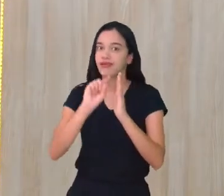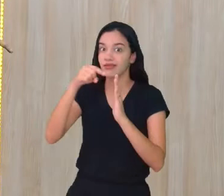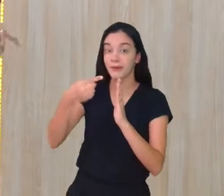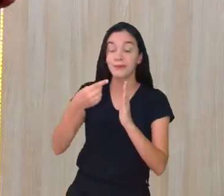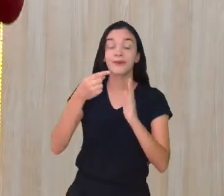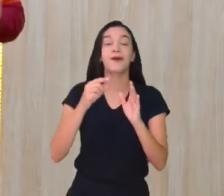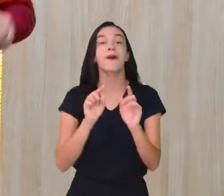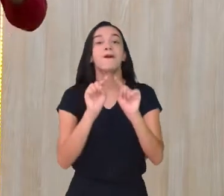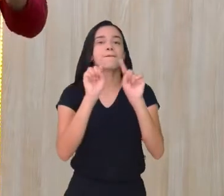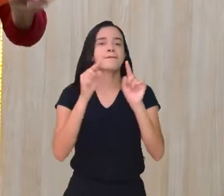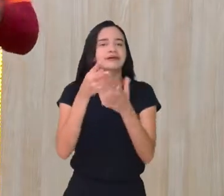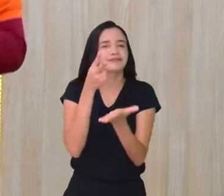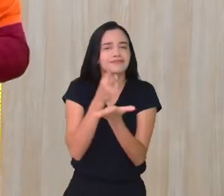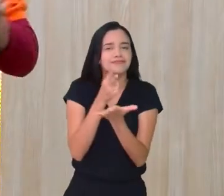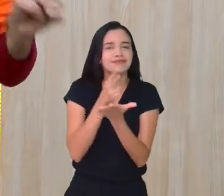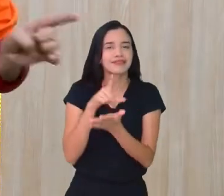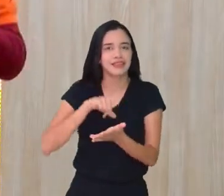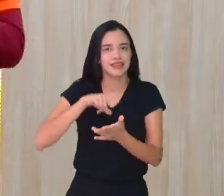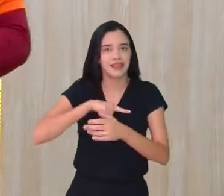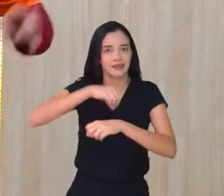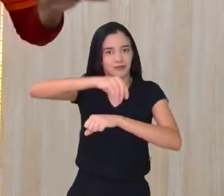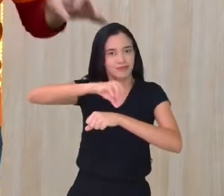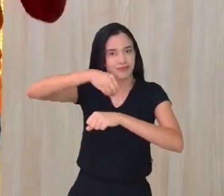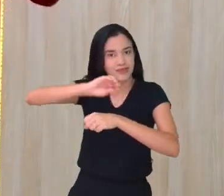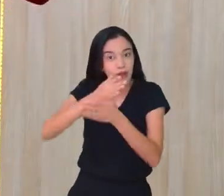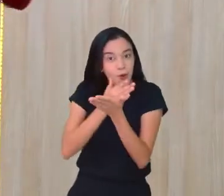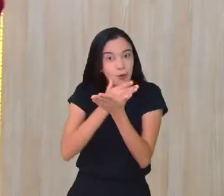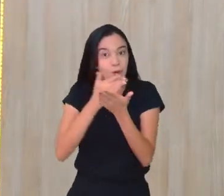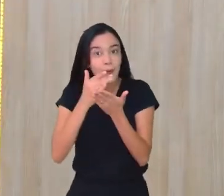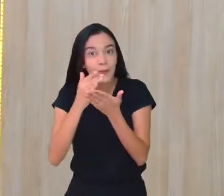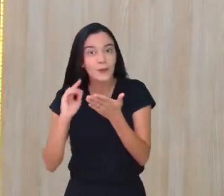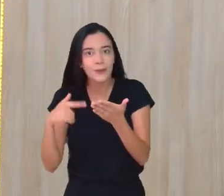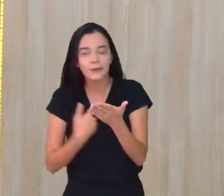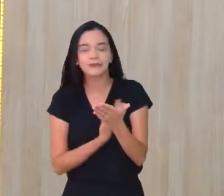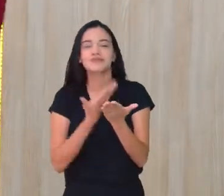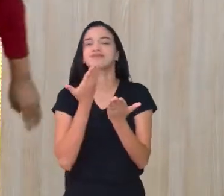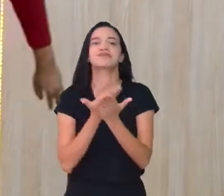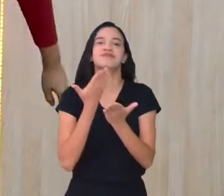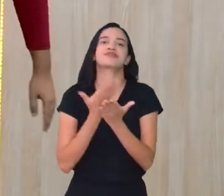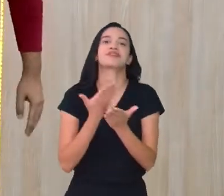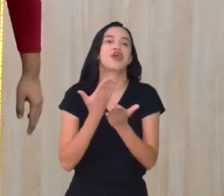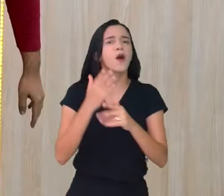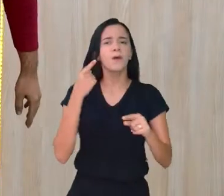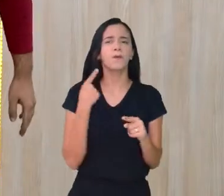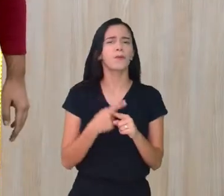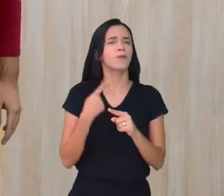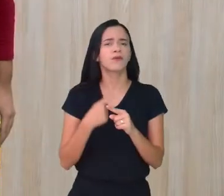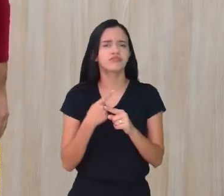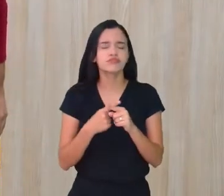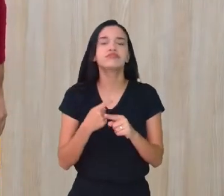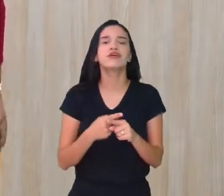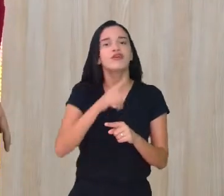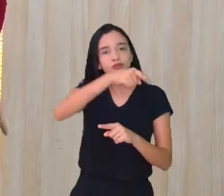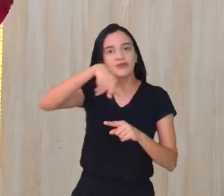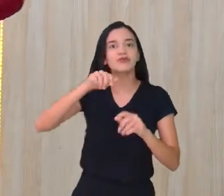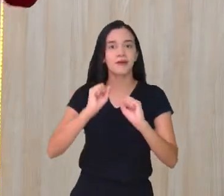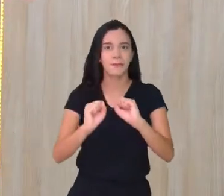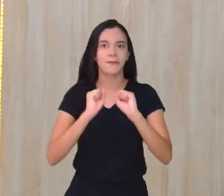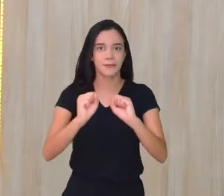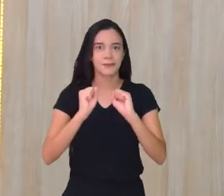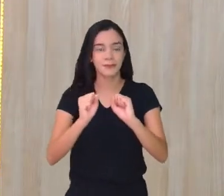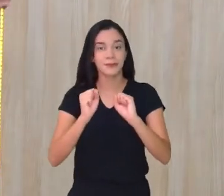mas sempre tem os recados dos inícios das nossas aulas. Porque você pode acompanhar a